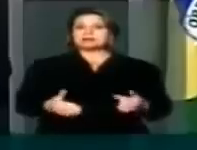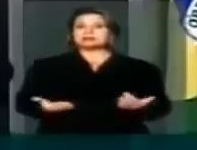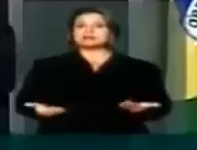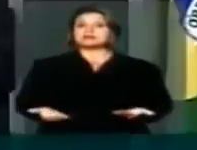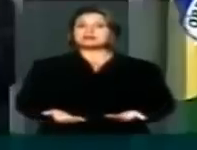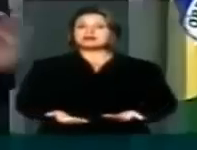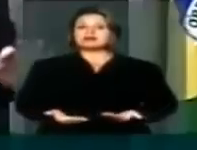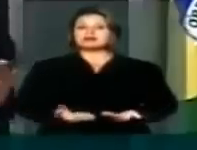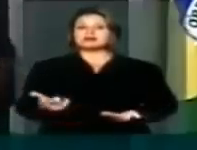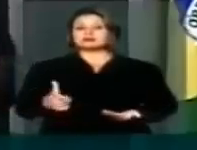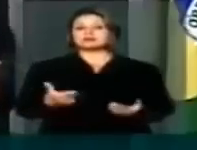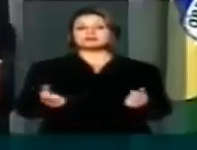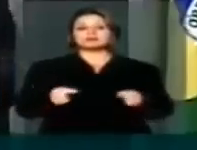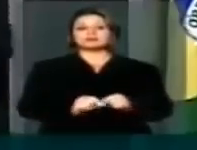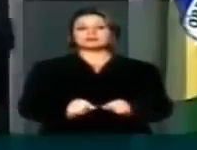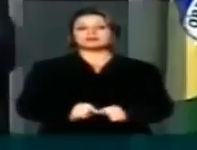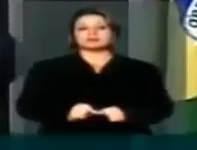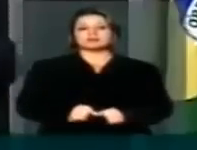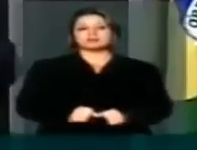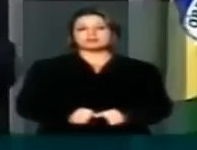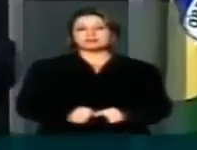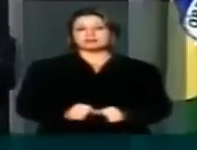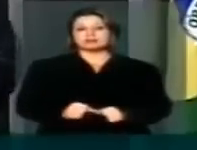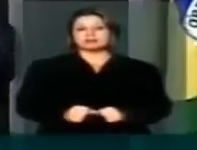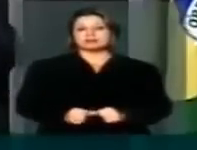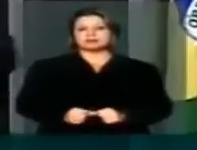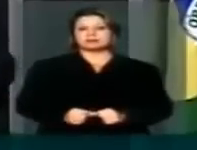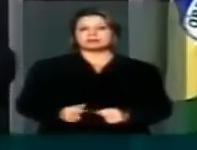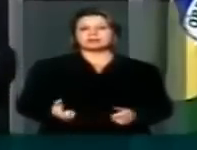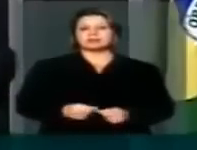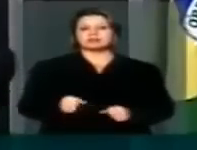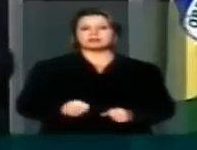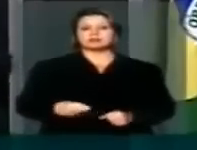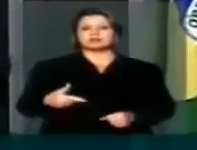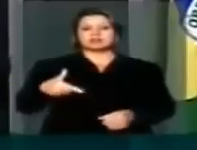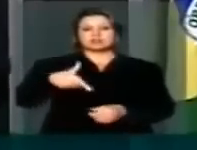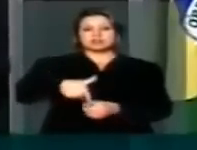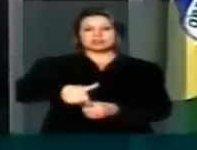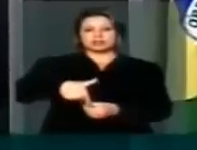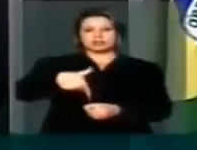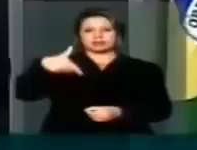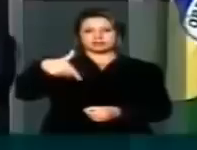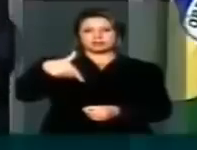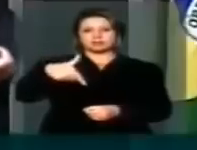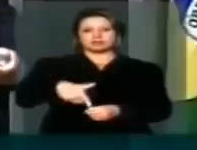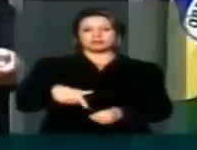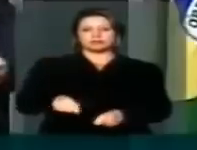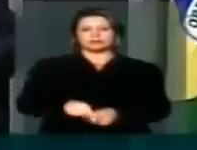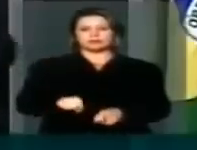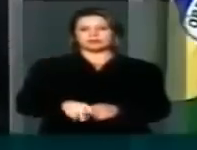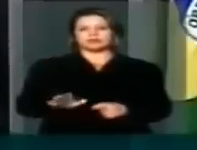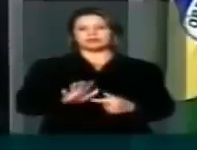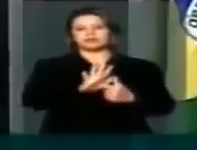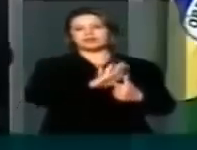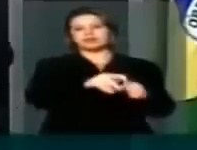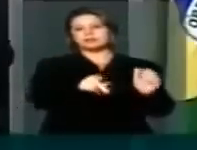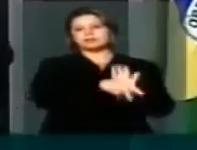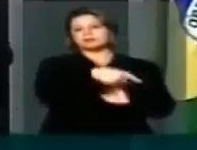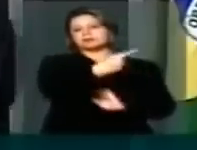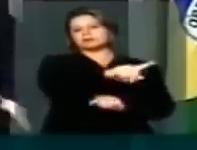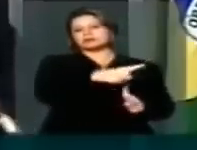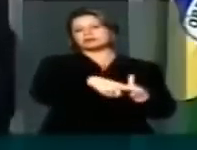agora, sem nenhum critério de aumento do combustível, apresenta a conta para o